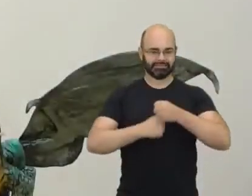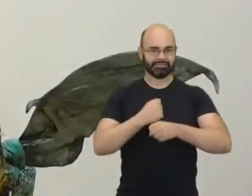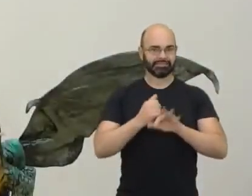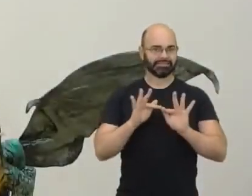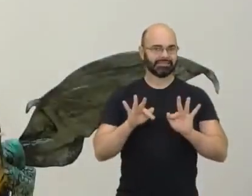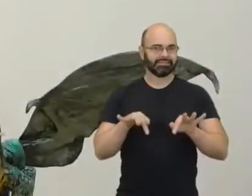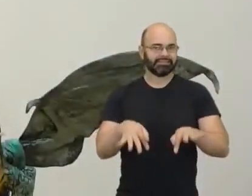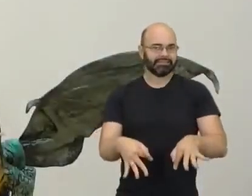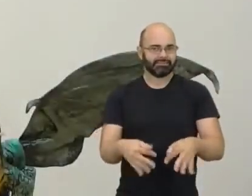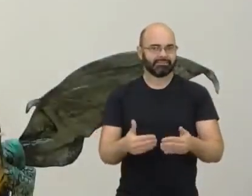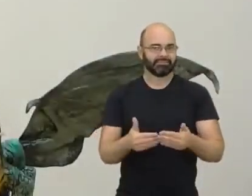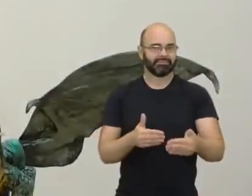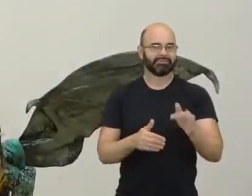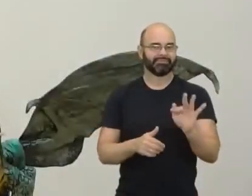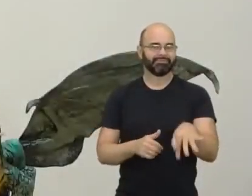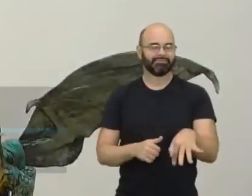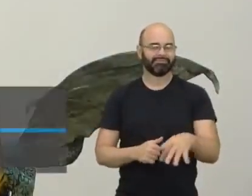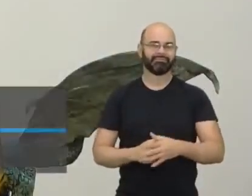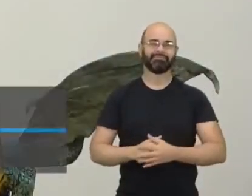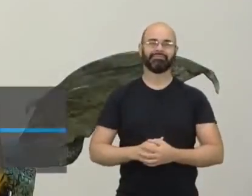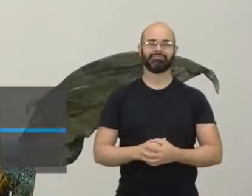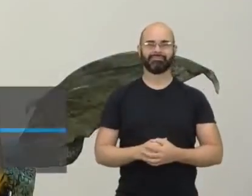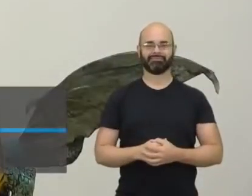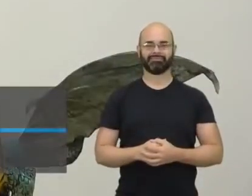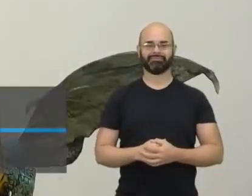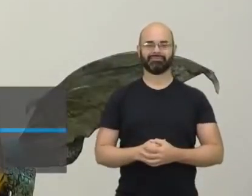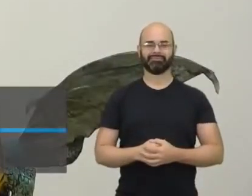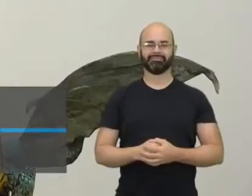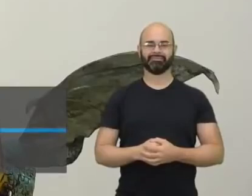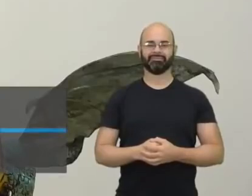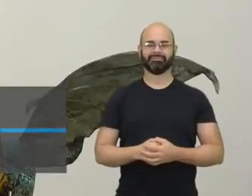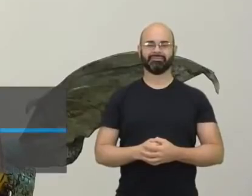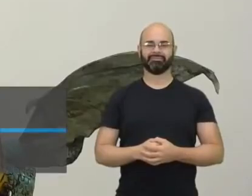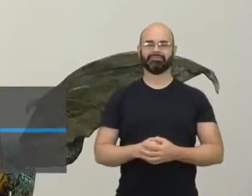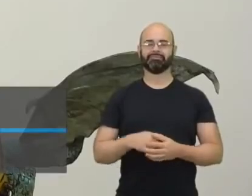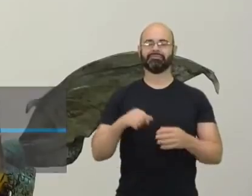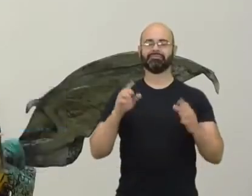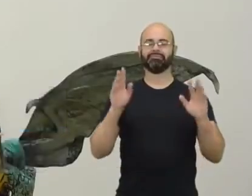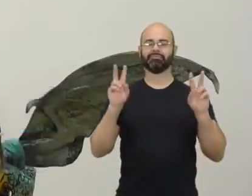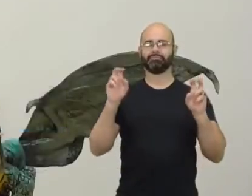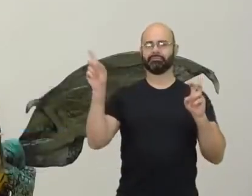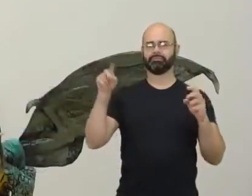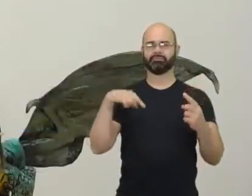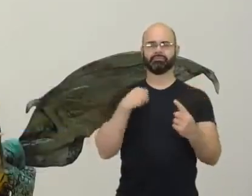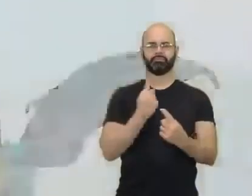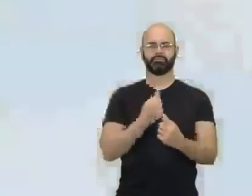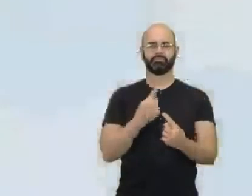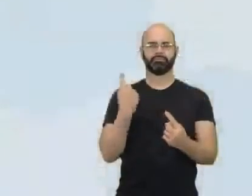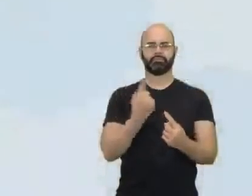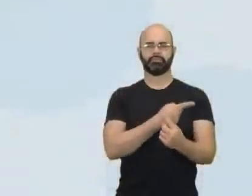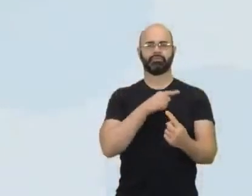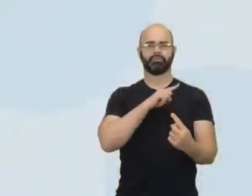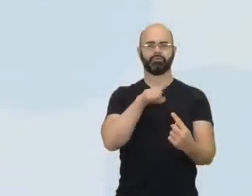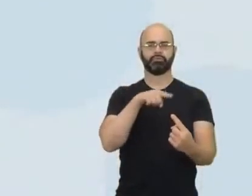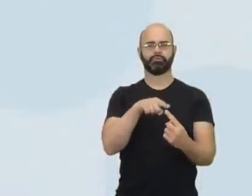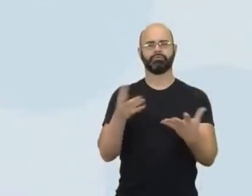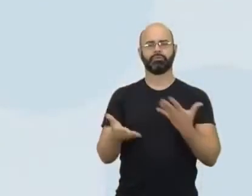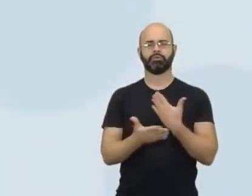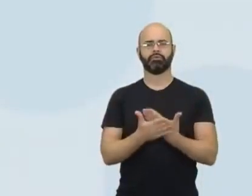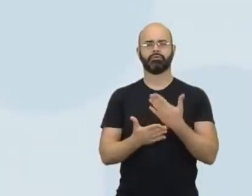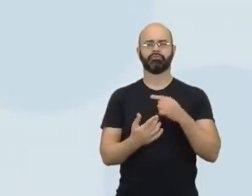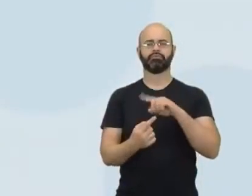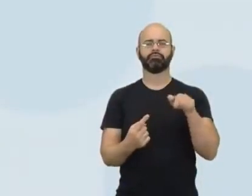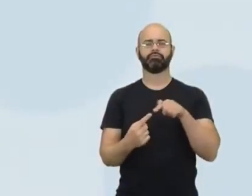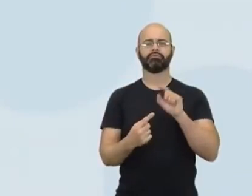chegando aí na reta final. E para começar, nós temos aí o nosso objetivo. Qual que é o nosso objetivo com a aula de hoje?